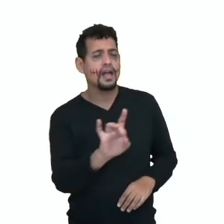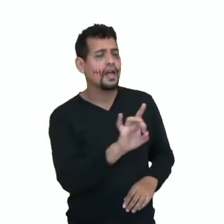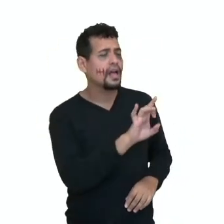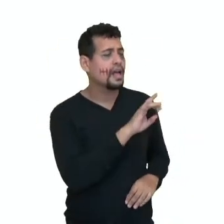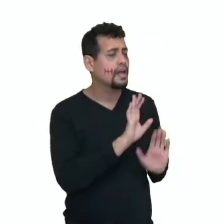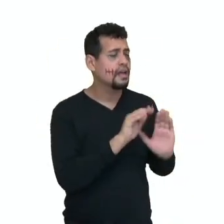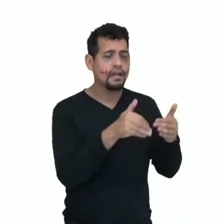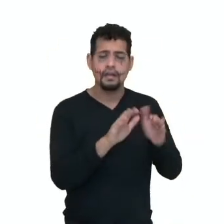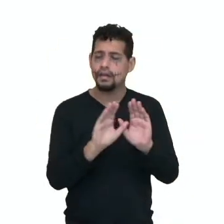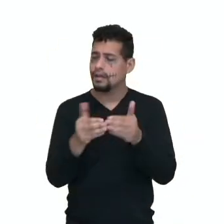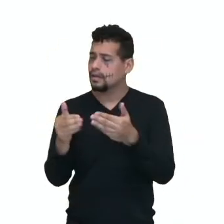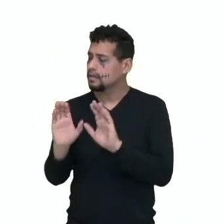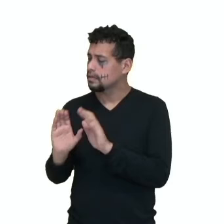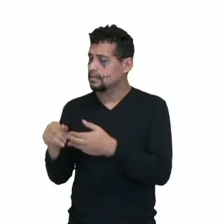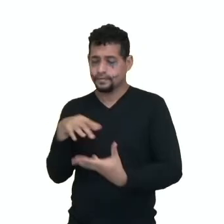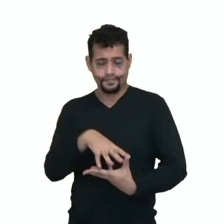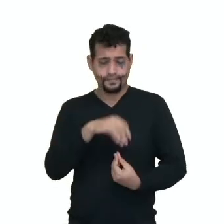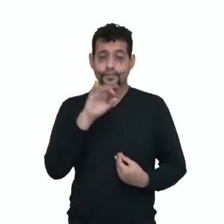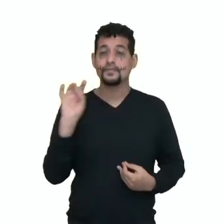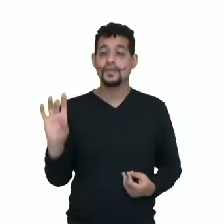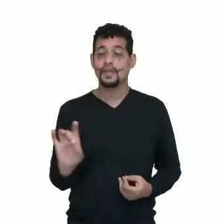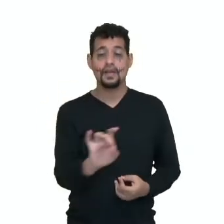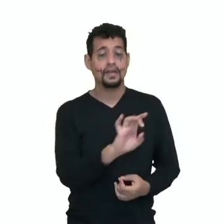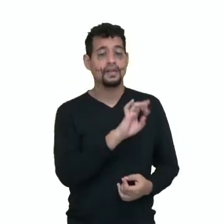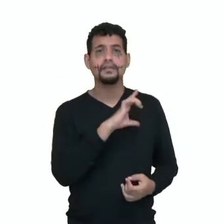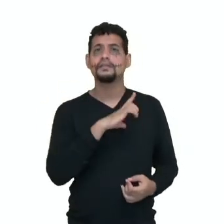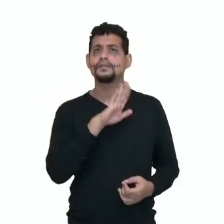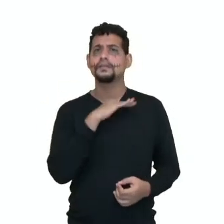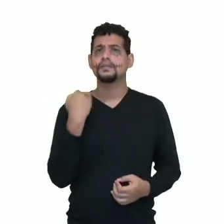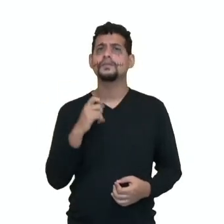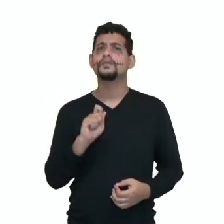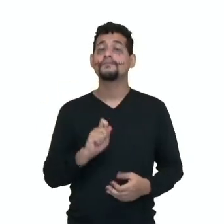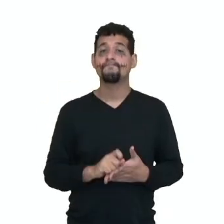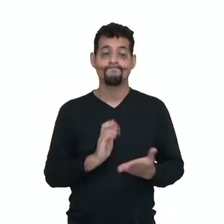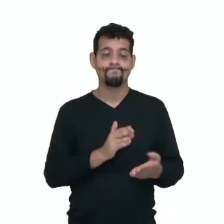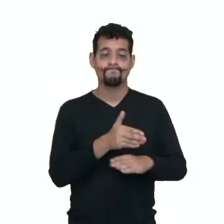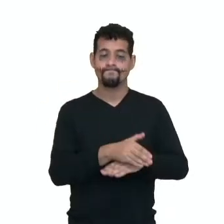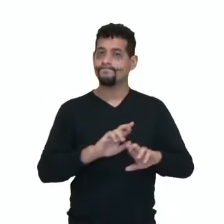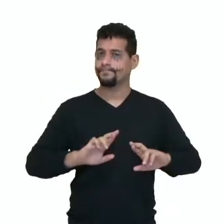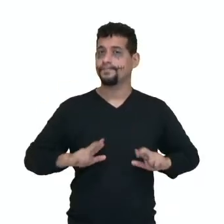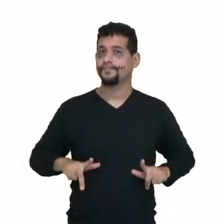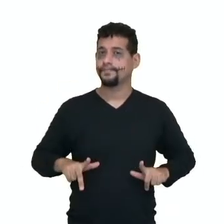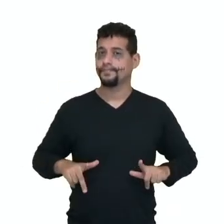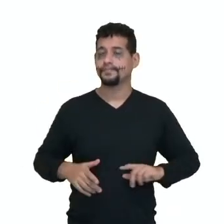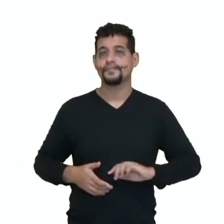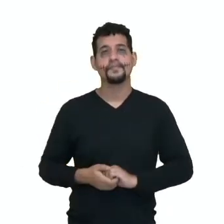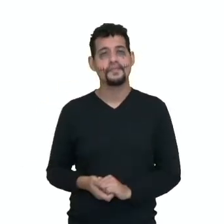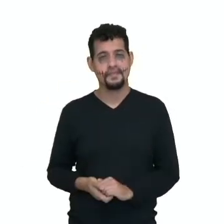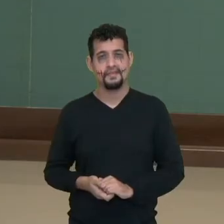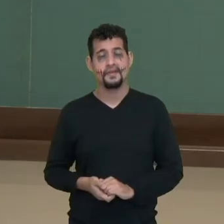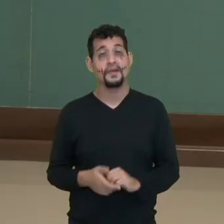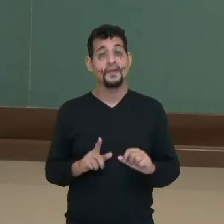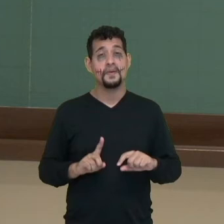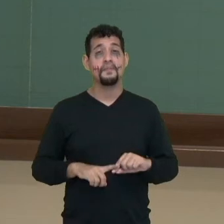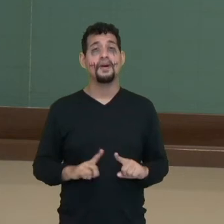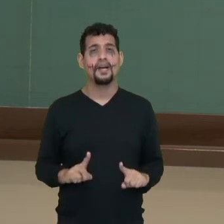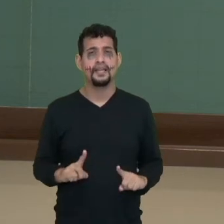entidades de almas, e a cada um de eles tinha na morte um destino diferente. Tá?